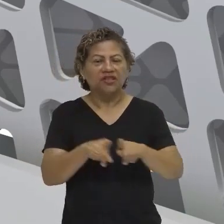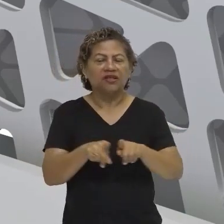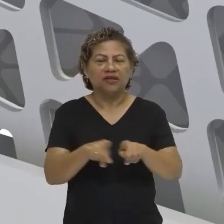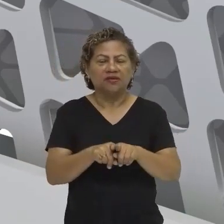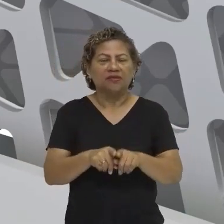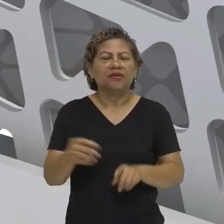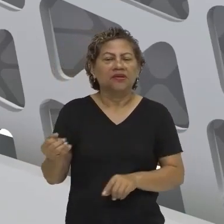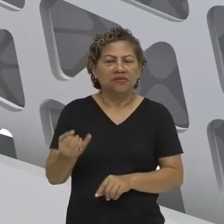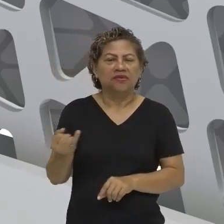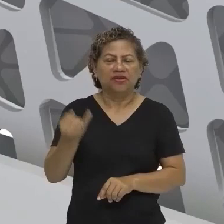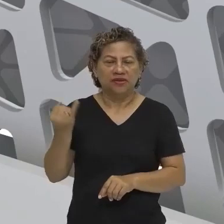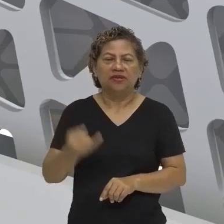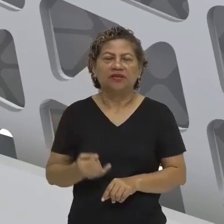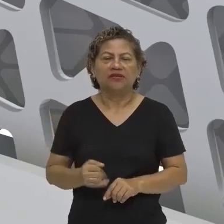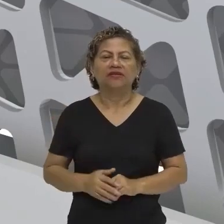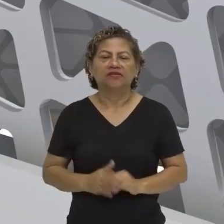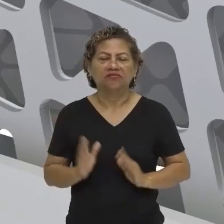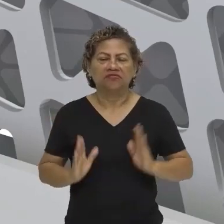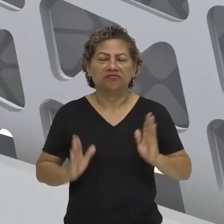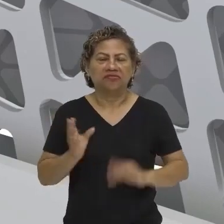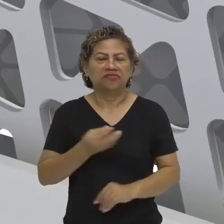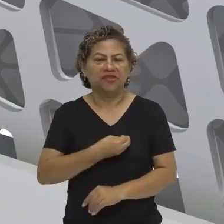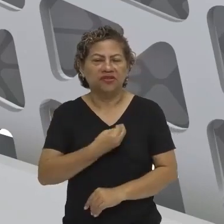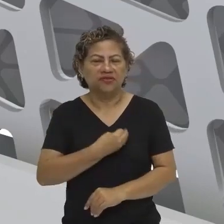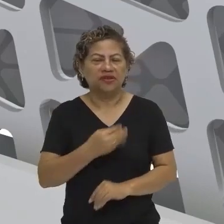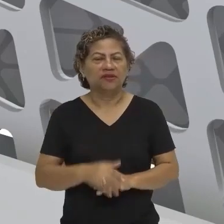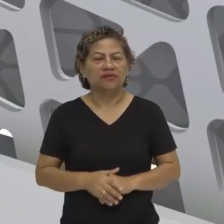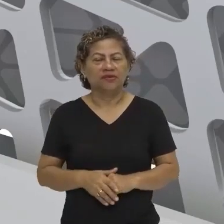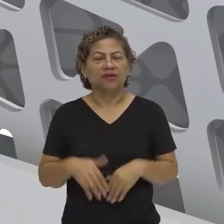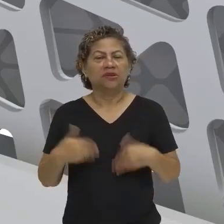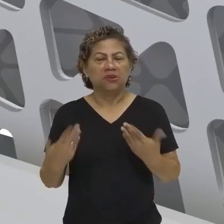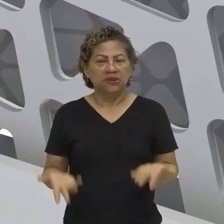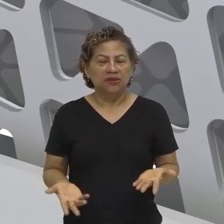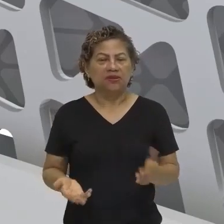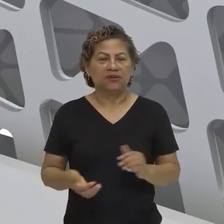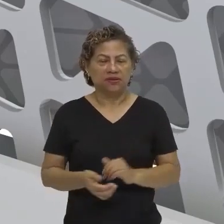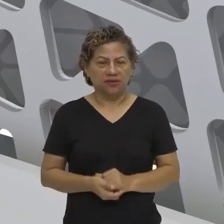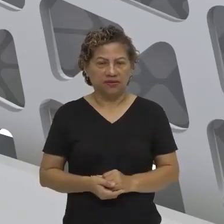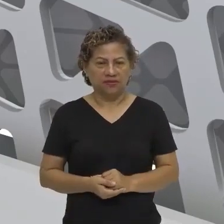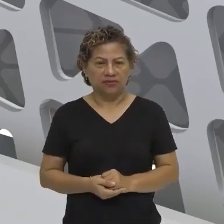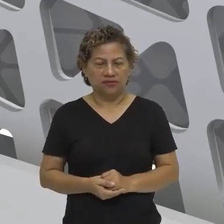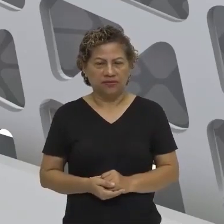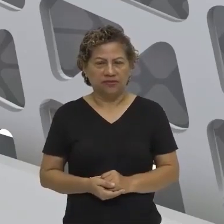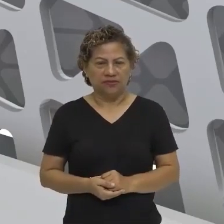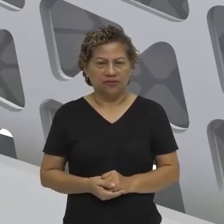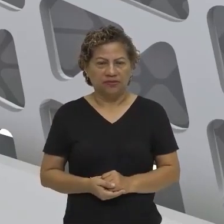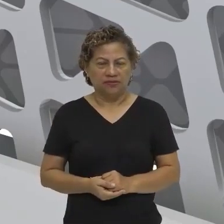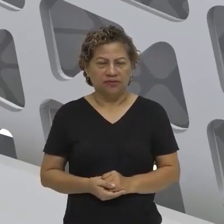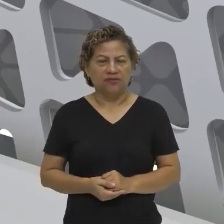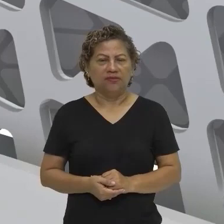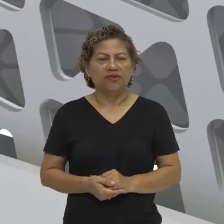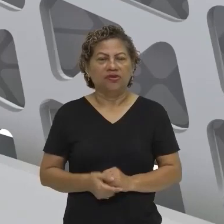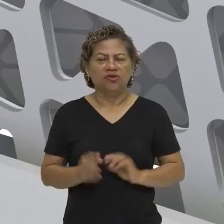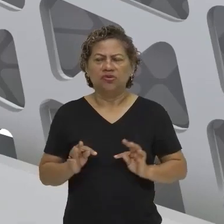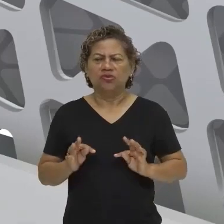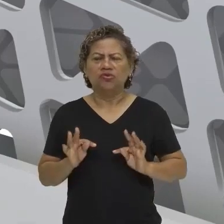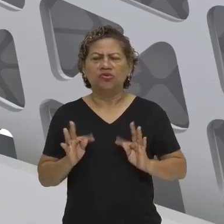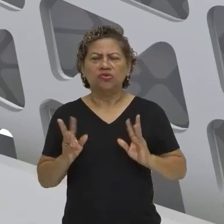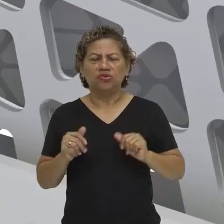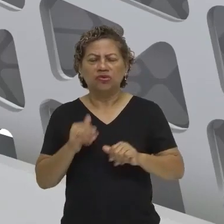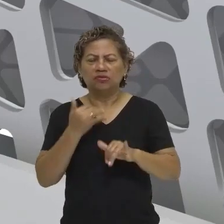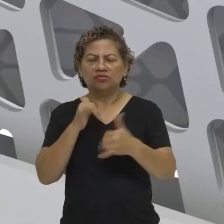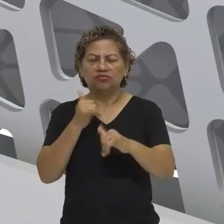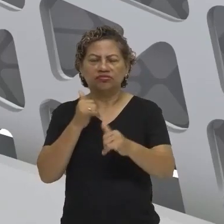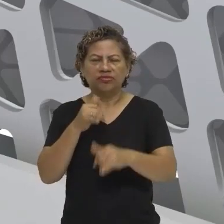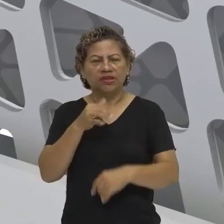né? Certo? Então tudo, a maior parte das coisas funciona com energia elétrica. E a gente